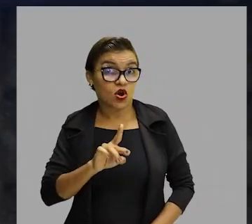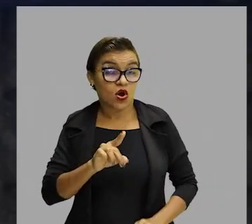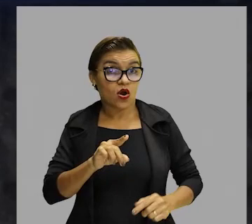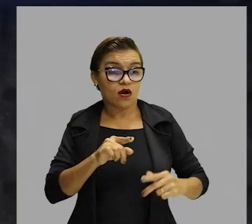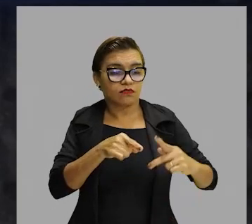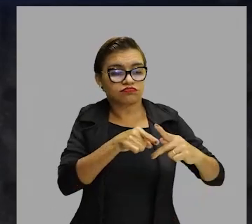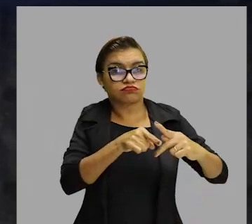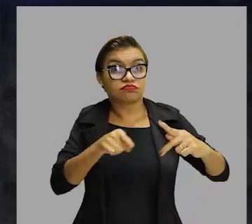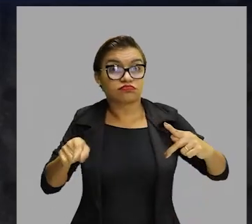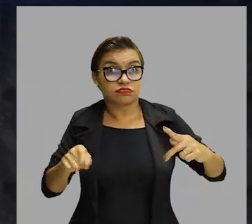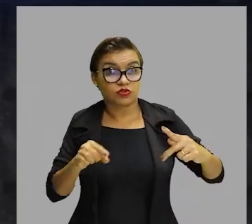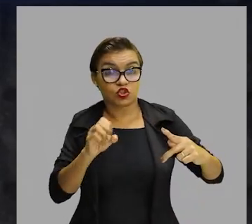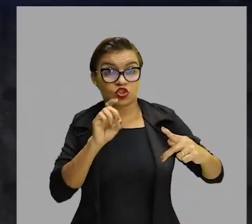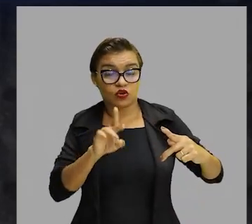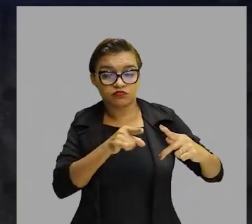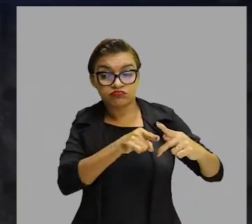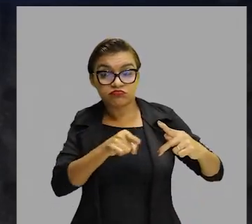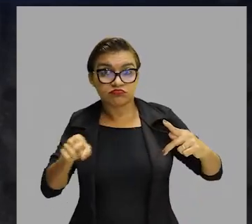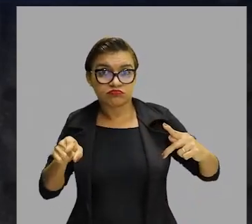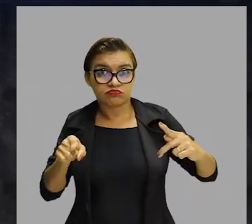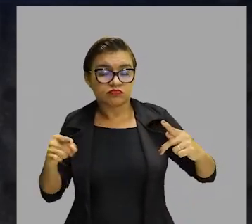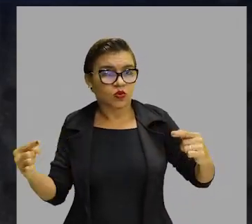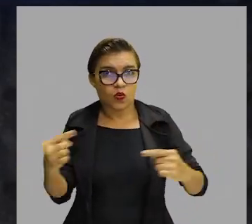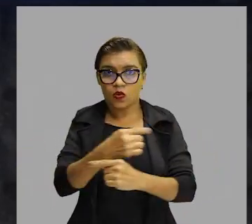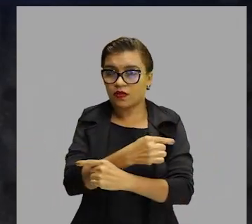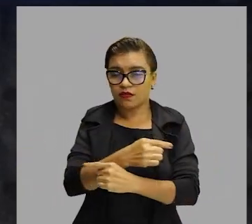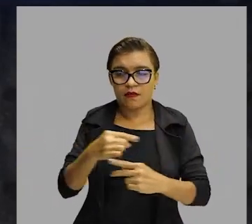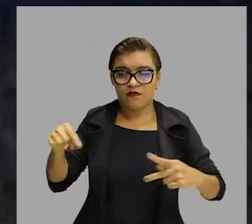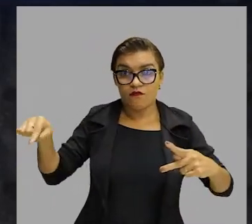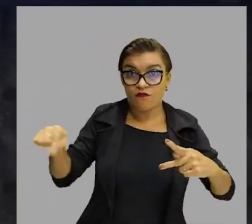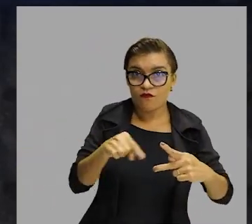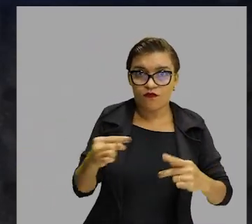elétrica, sempre vai passar, não é,